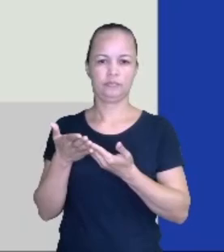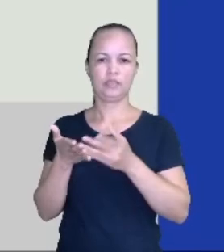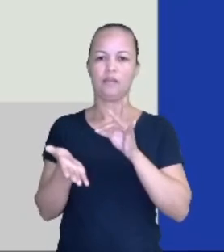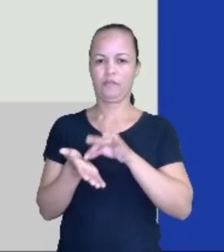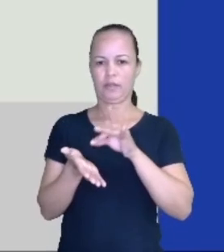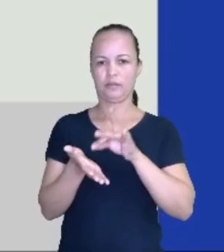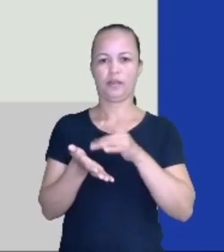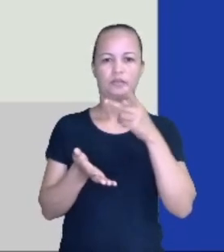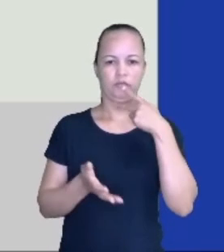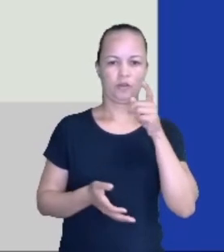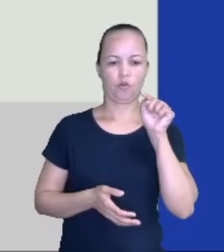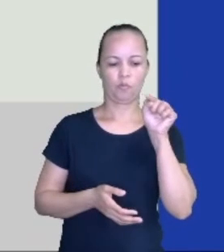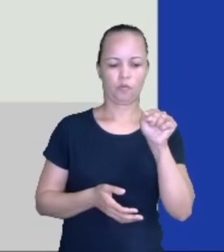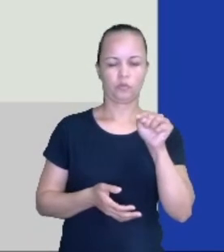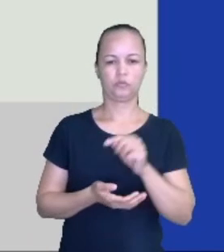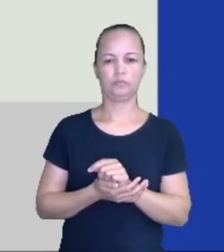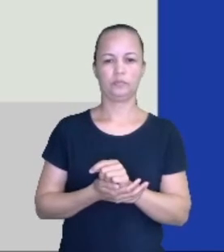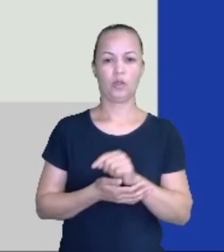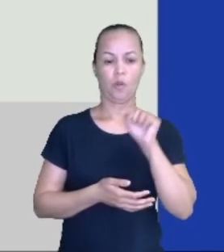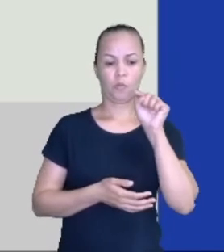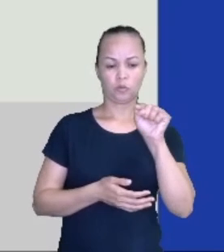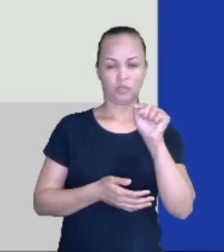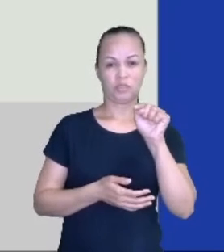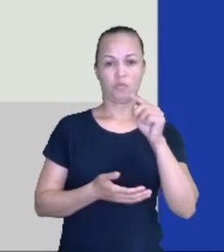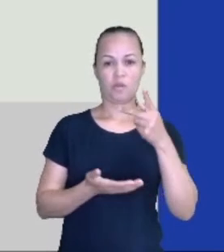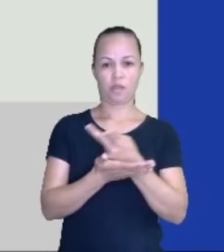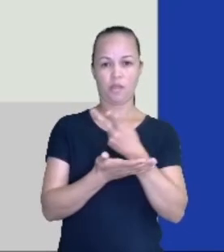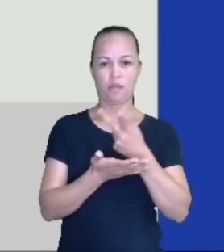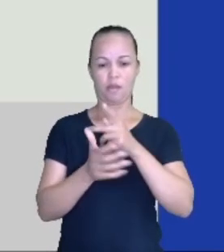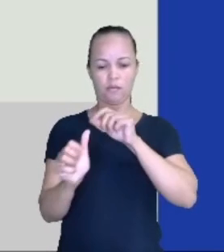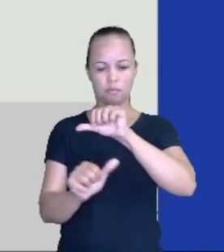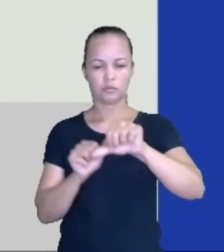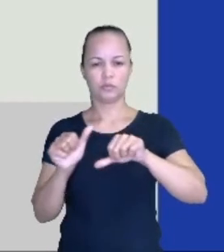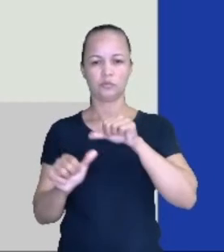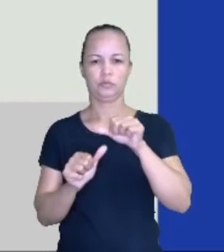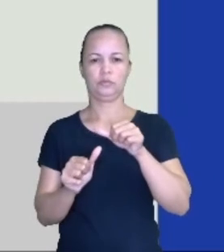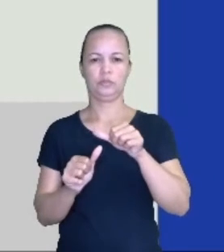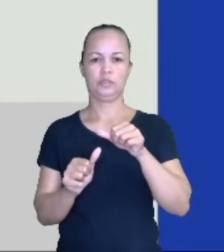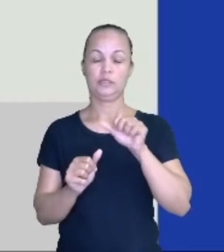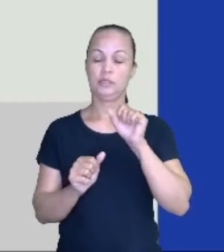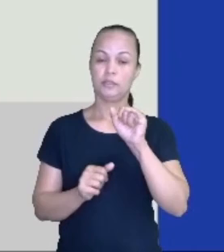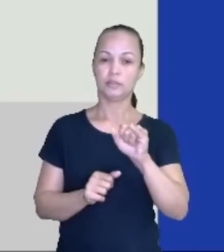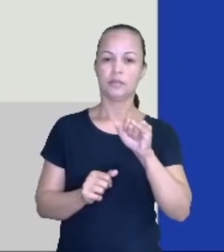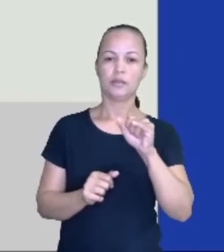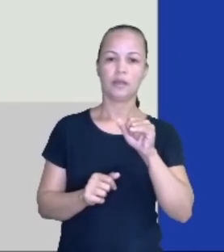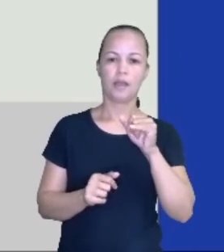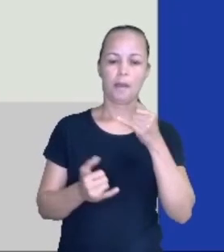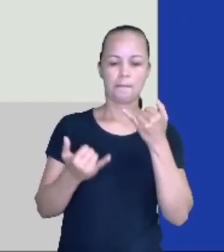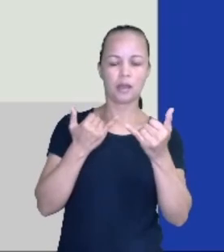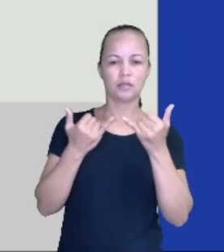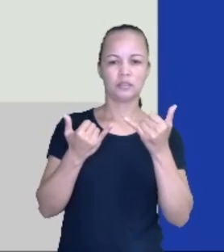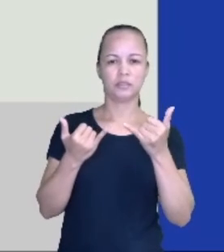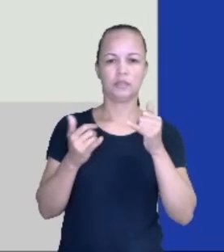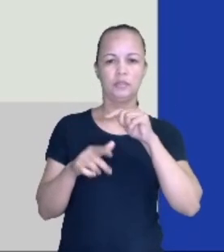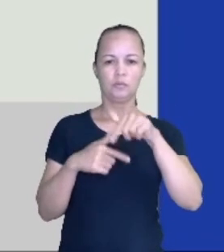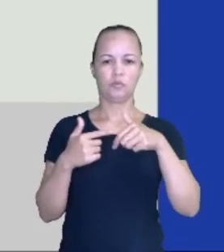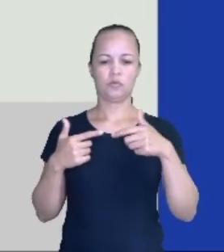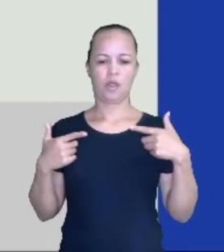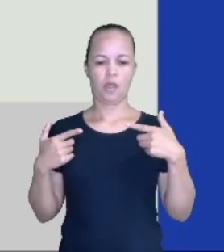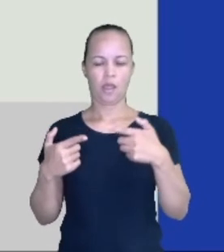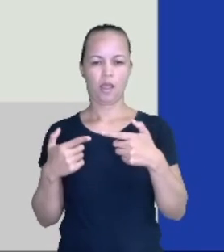disse o ponto. Uma pontuação errada muda tudo. Se eu aparecer depois da frase "A guerra